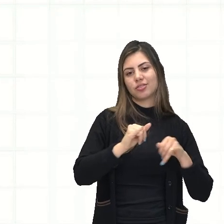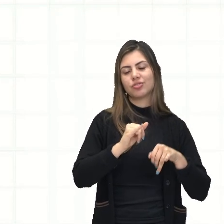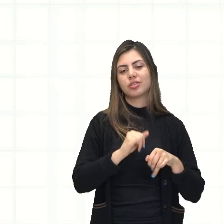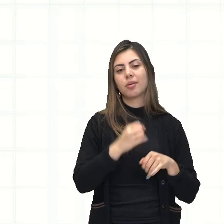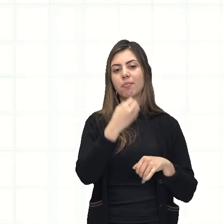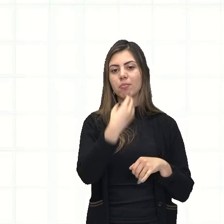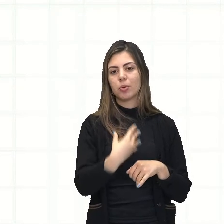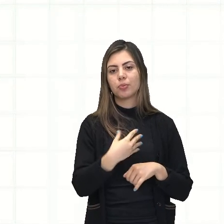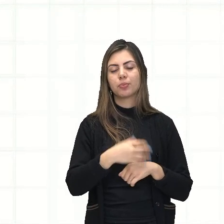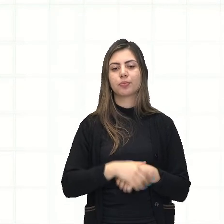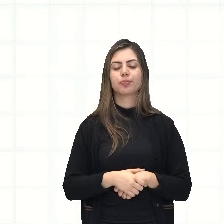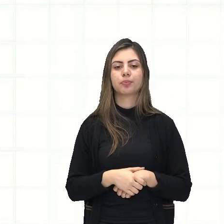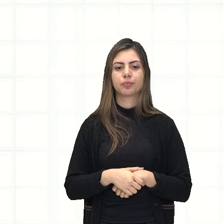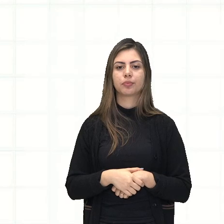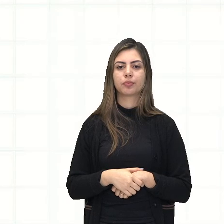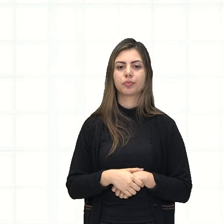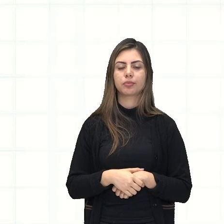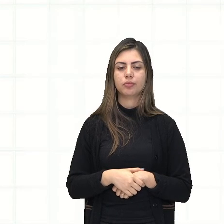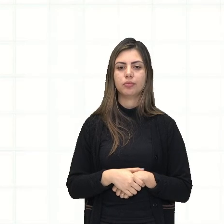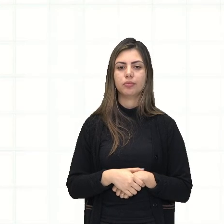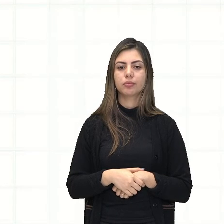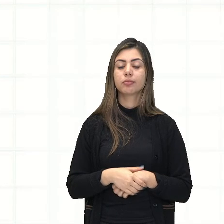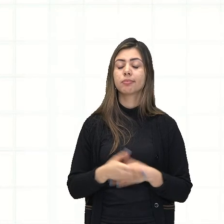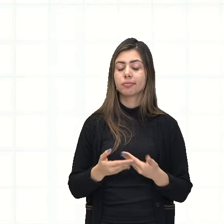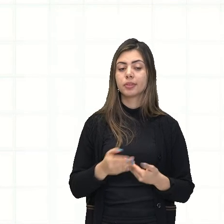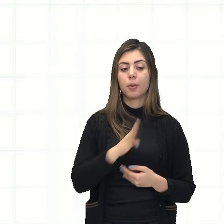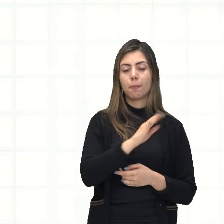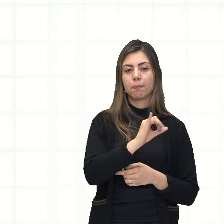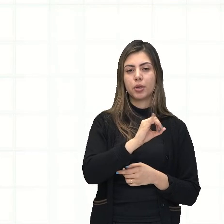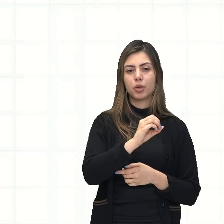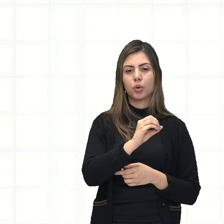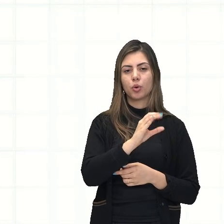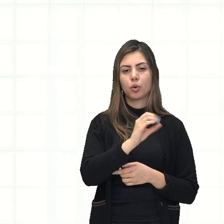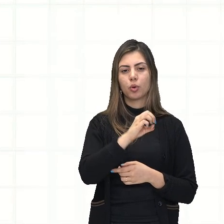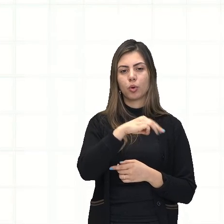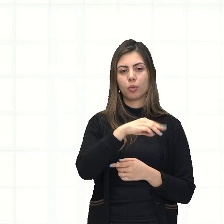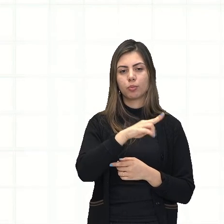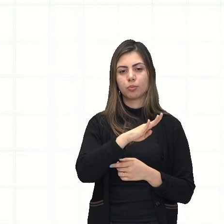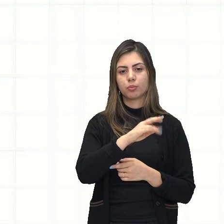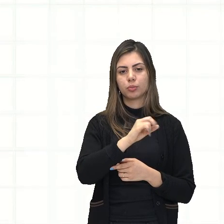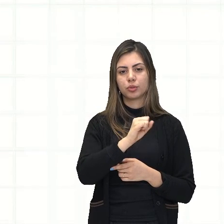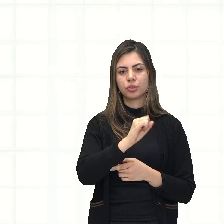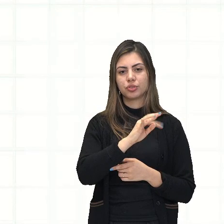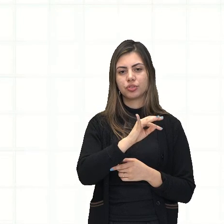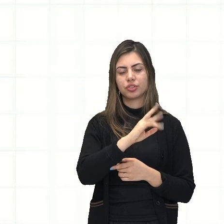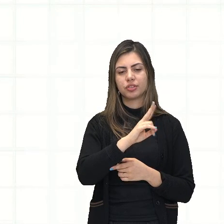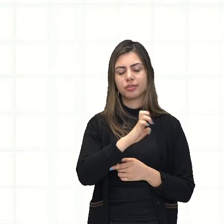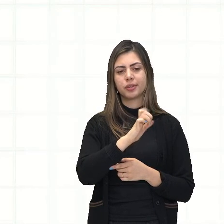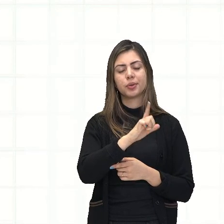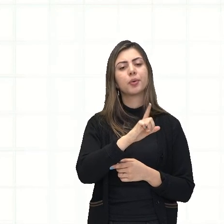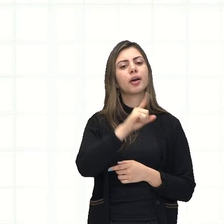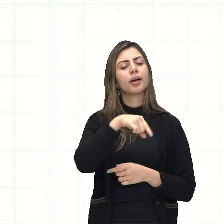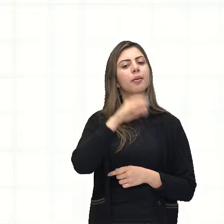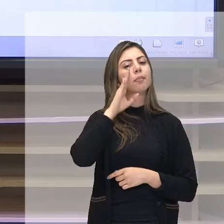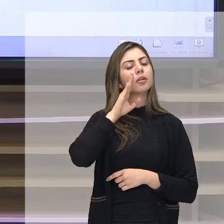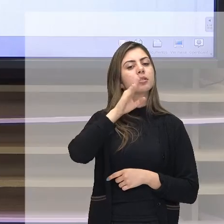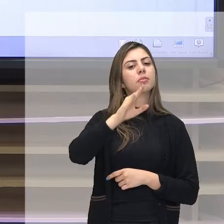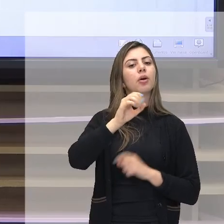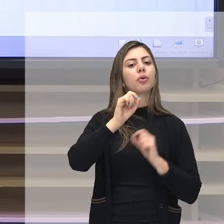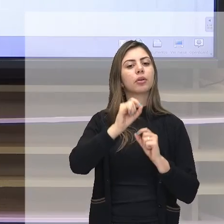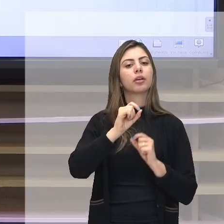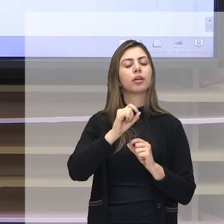biocombustíveis, né? Porque o principal deles sempre será aí a substituição